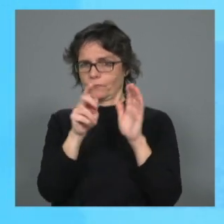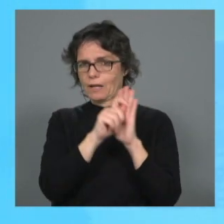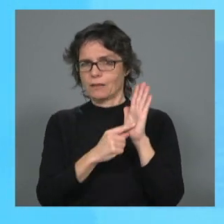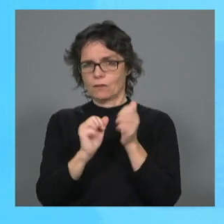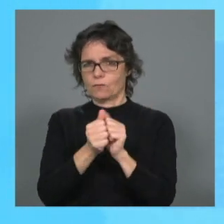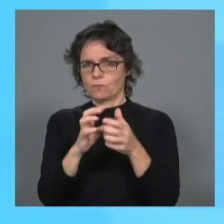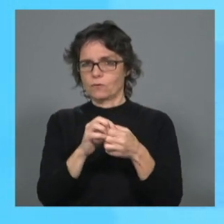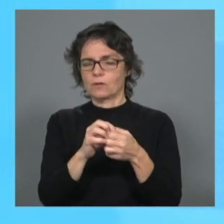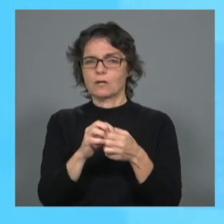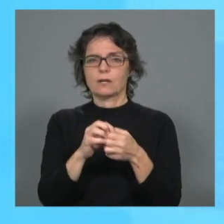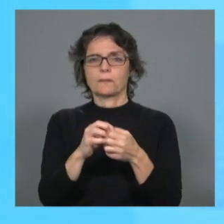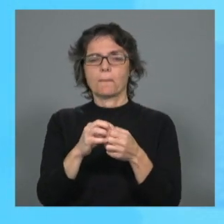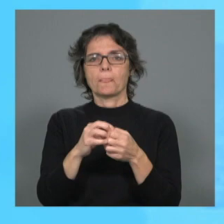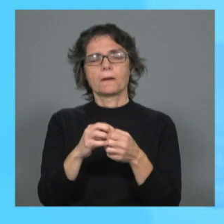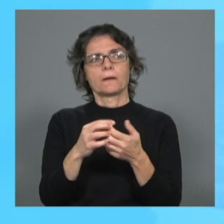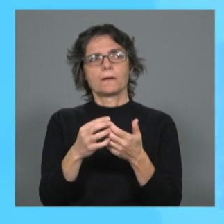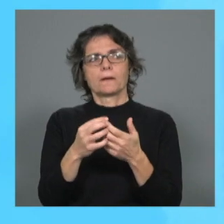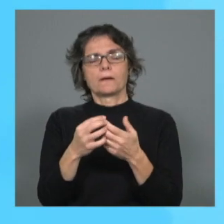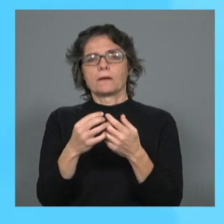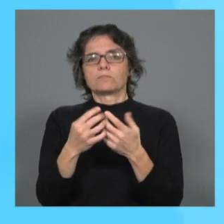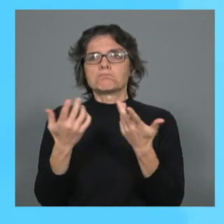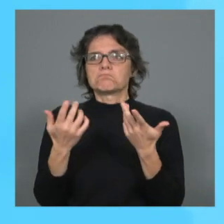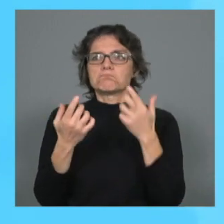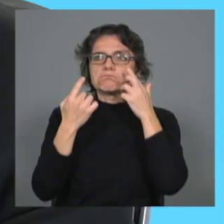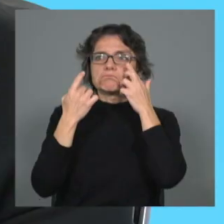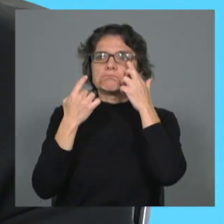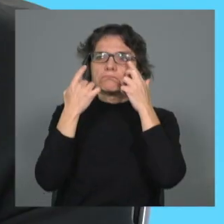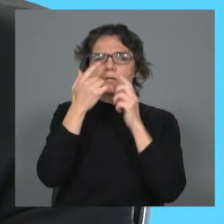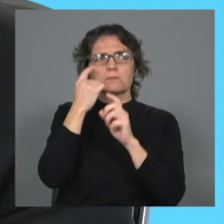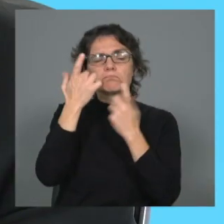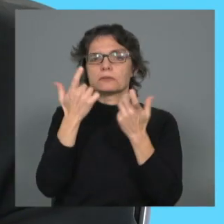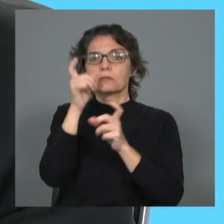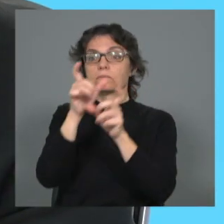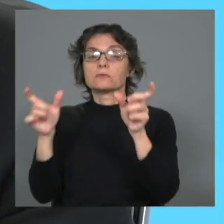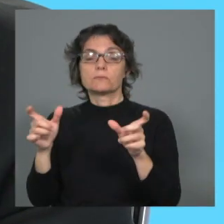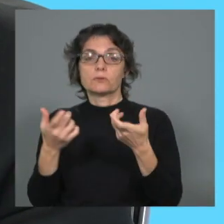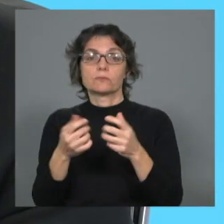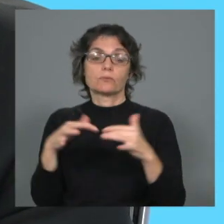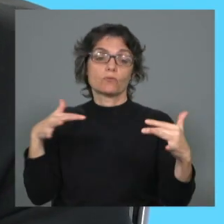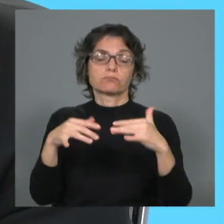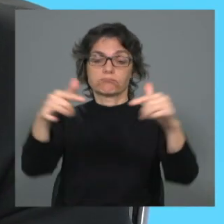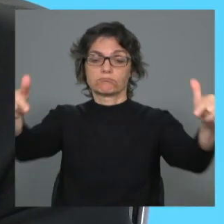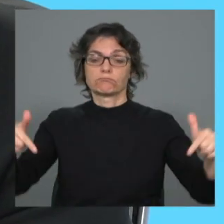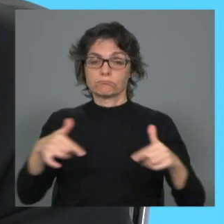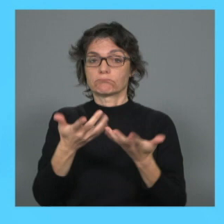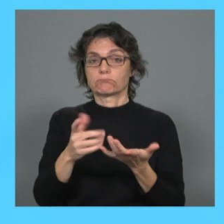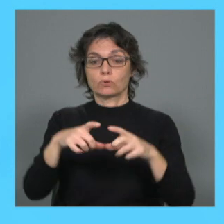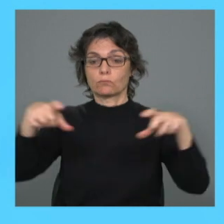podemos falar também quem está fora das linhas do campo desportivo, sejam elas das 4 linhas do futebol ou de qualquer outro